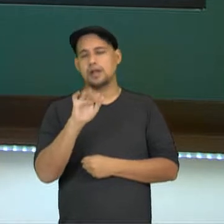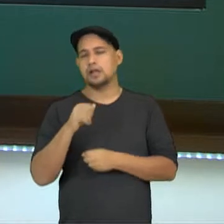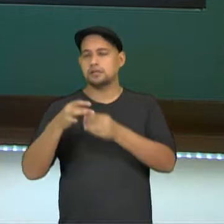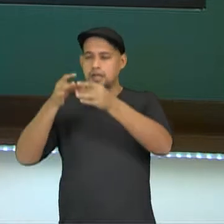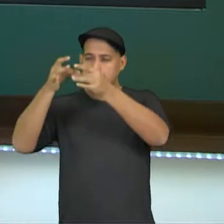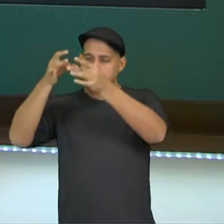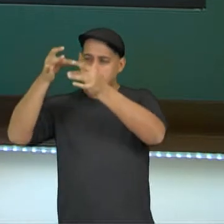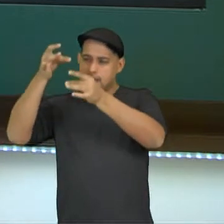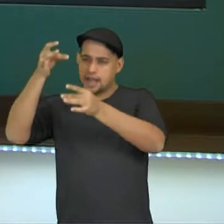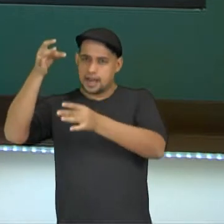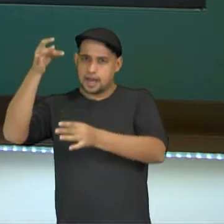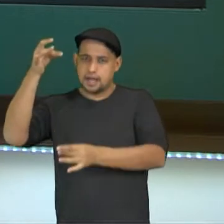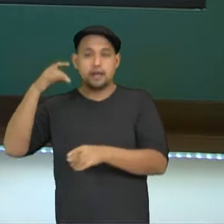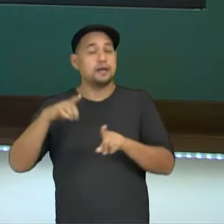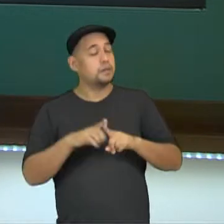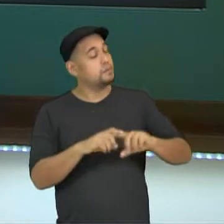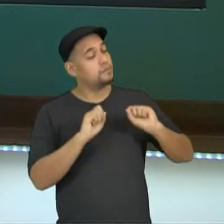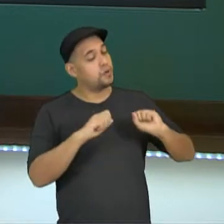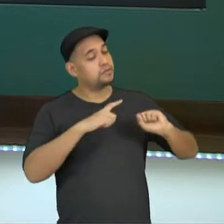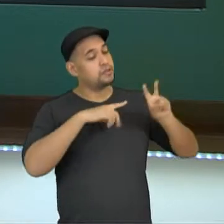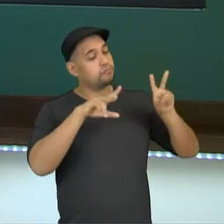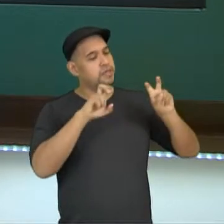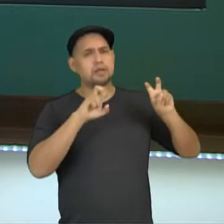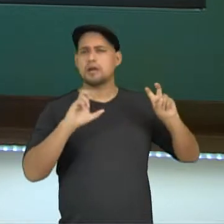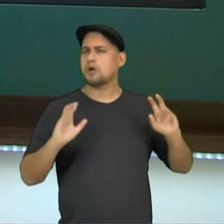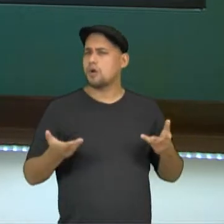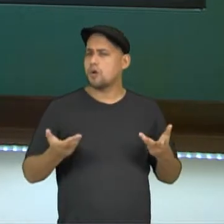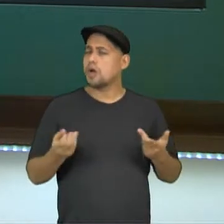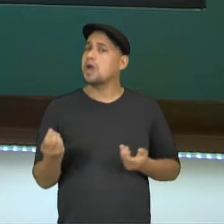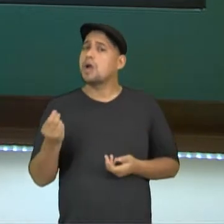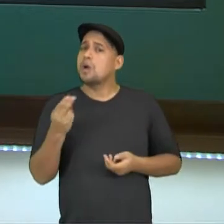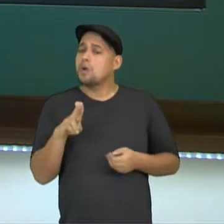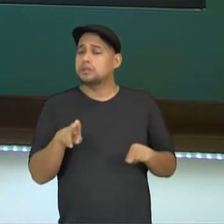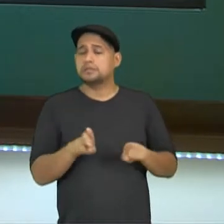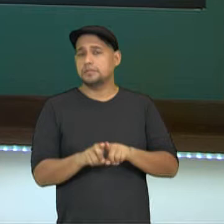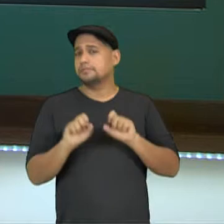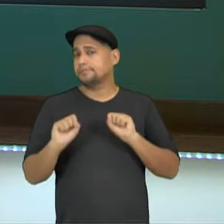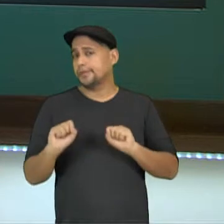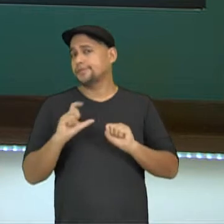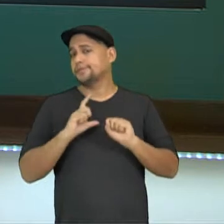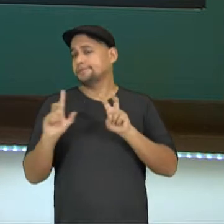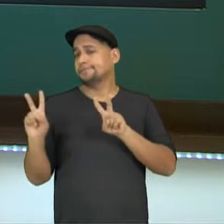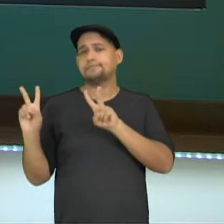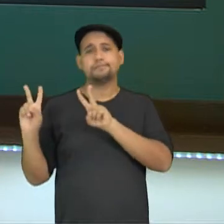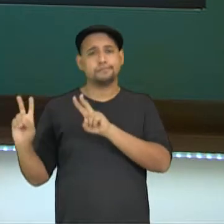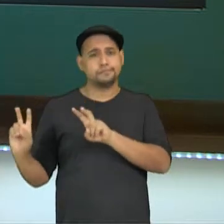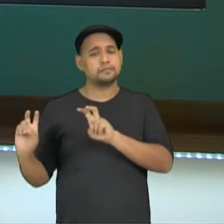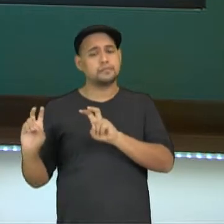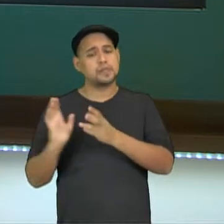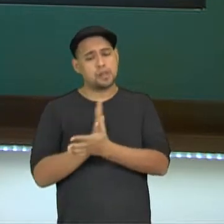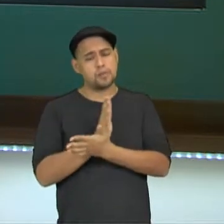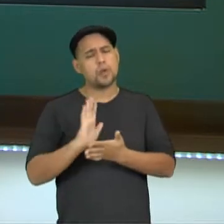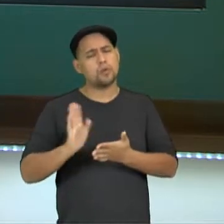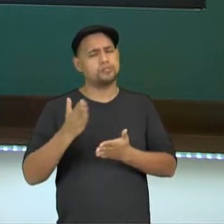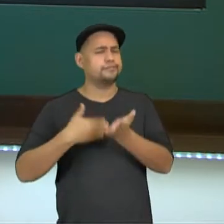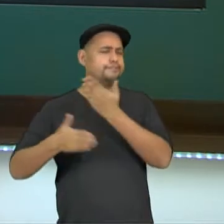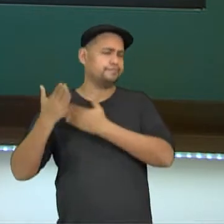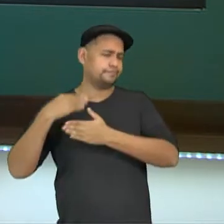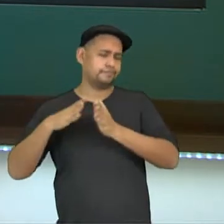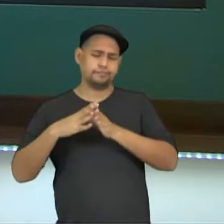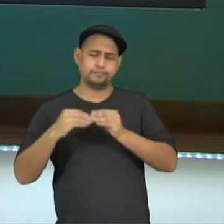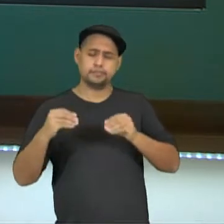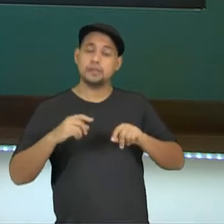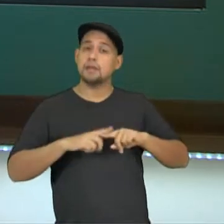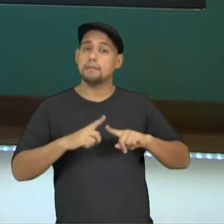detalhado, pode ser ou não um assunto da atualidade ou pode ser um assunto de algo que já passou.